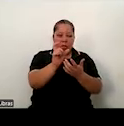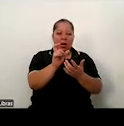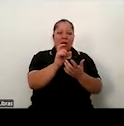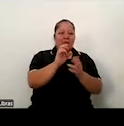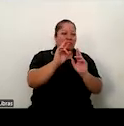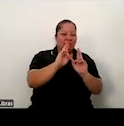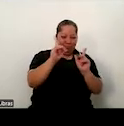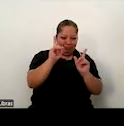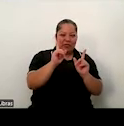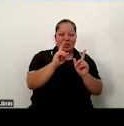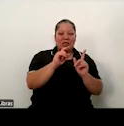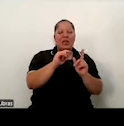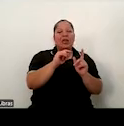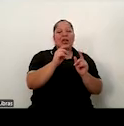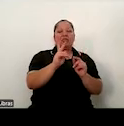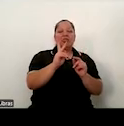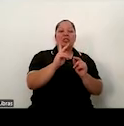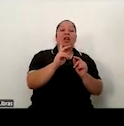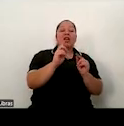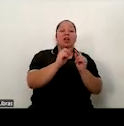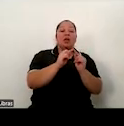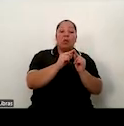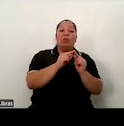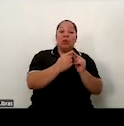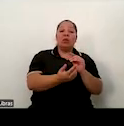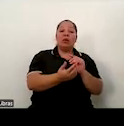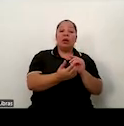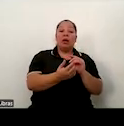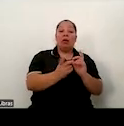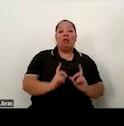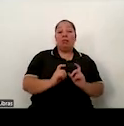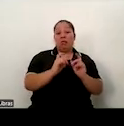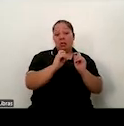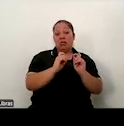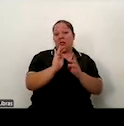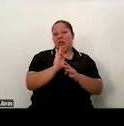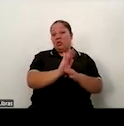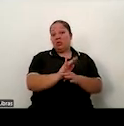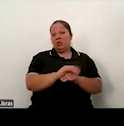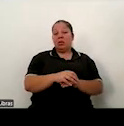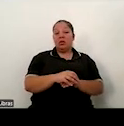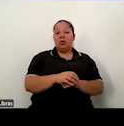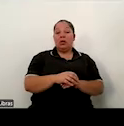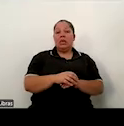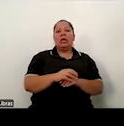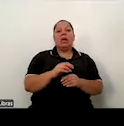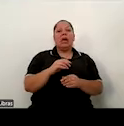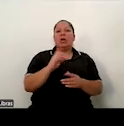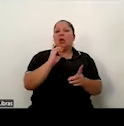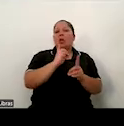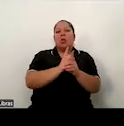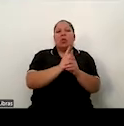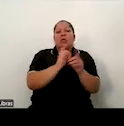aminas heterocíclicas, componentes nitrosos, tá? E eles geralmente são encontrados naquela crosta da